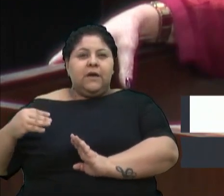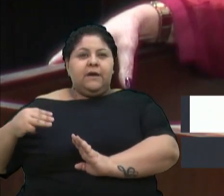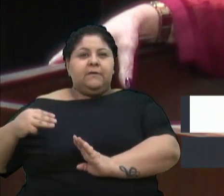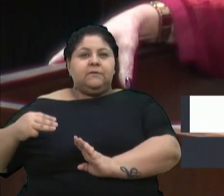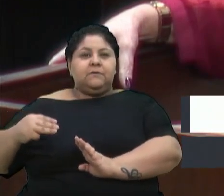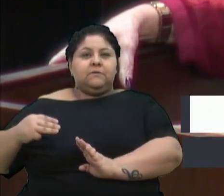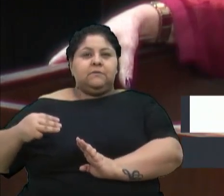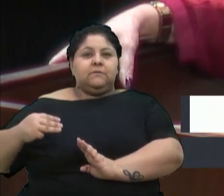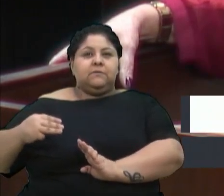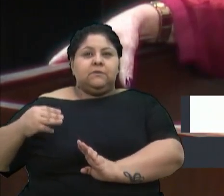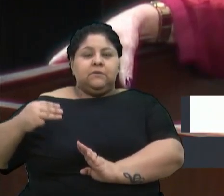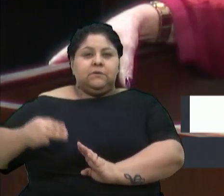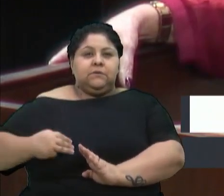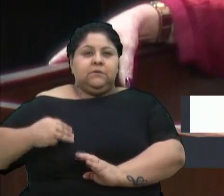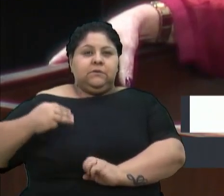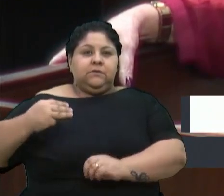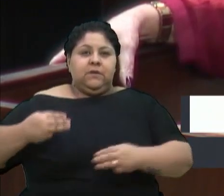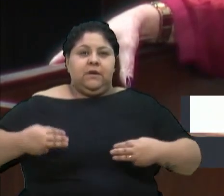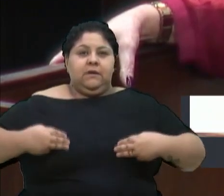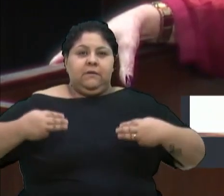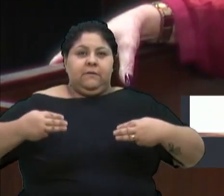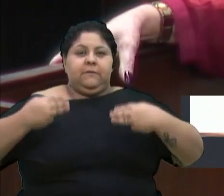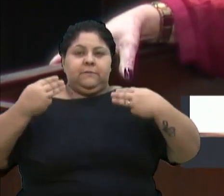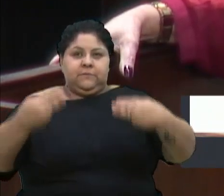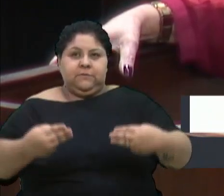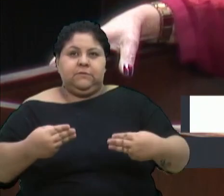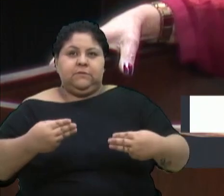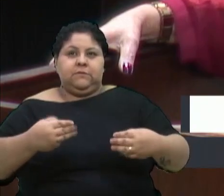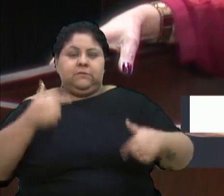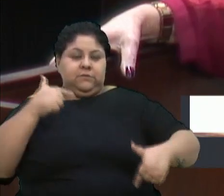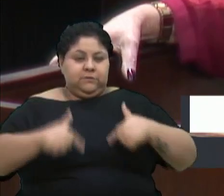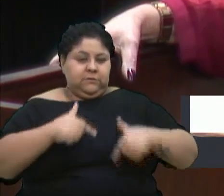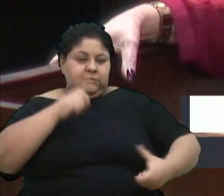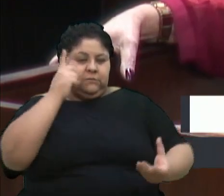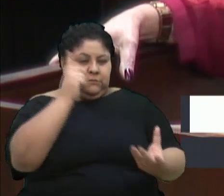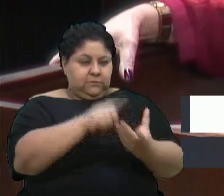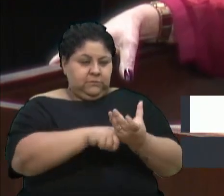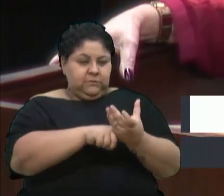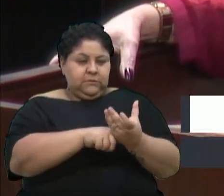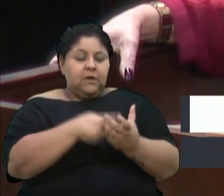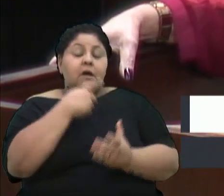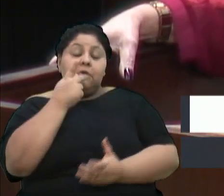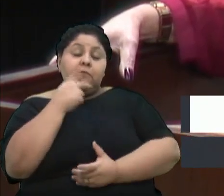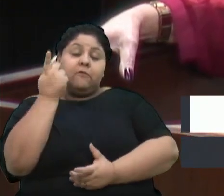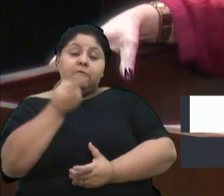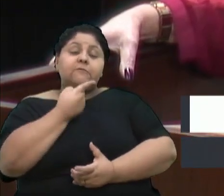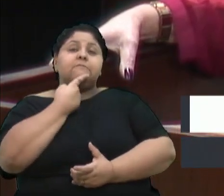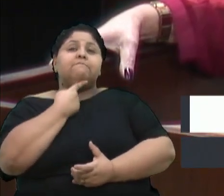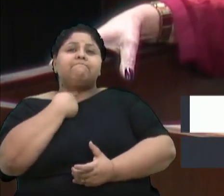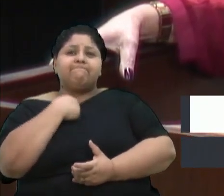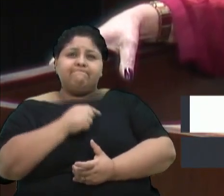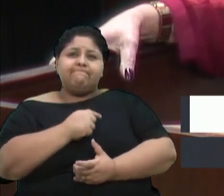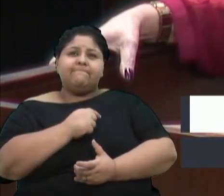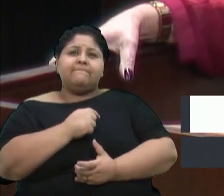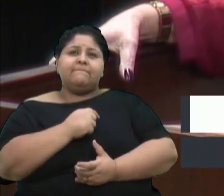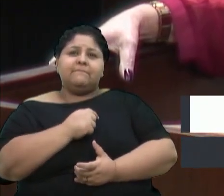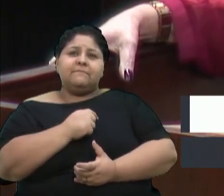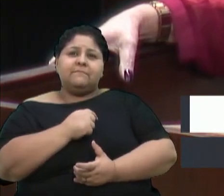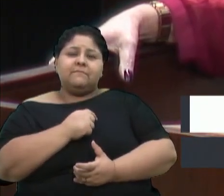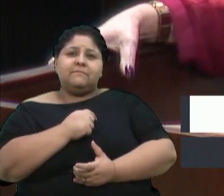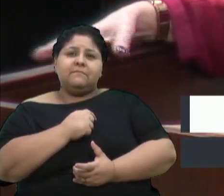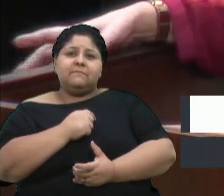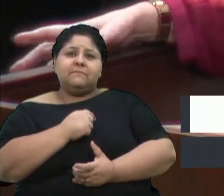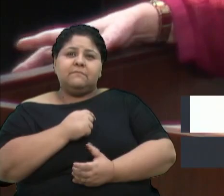teve 2 coisas que ele se comprometeu e disse que gostaria, no mandato dele enquanto